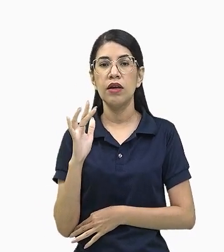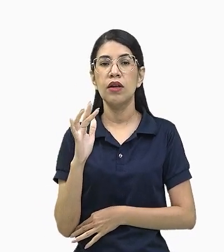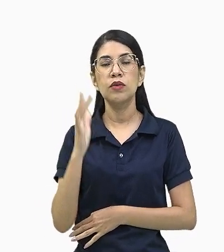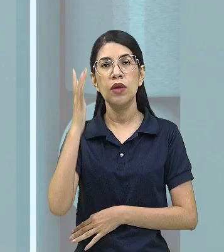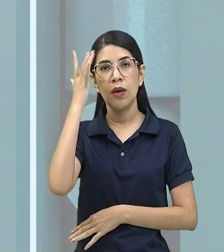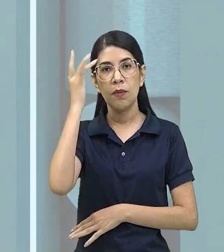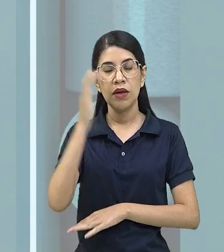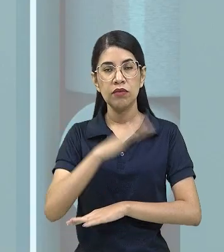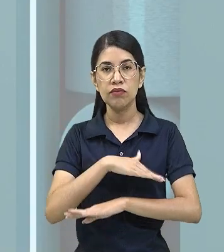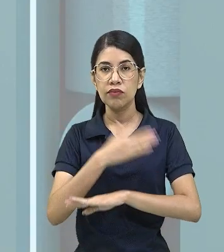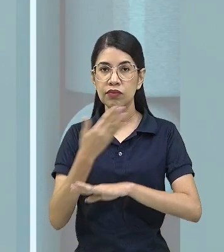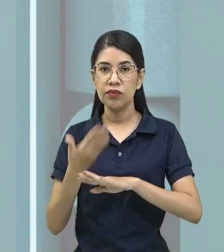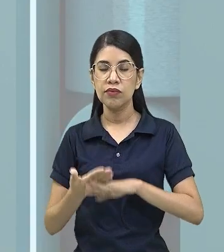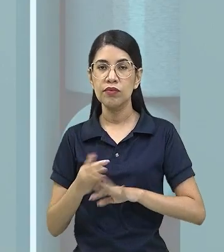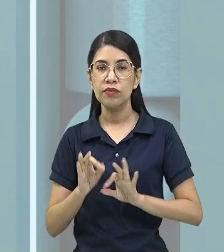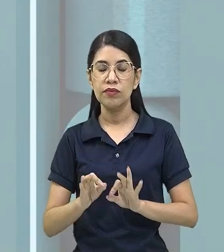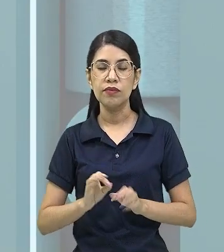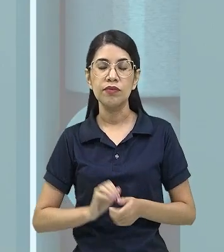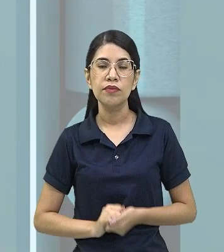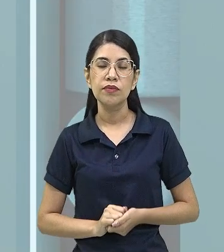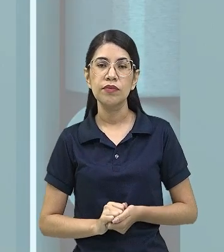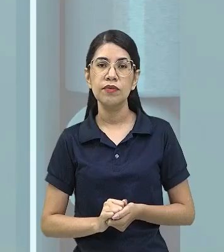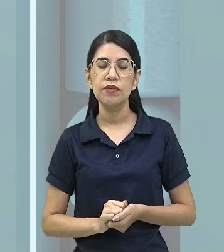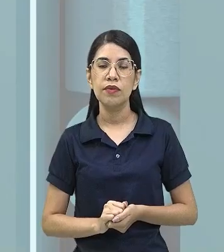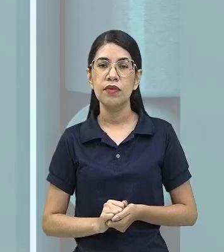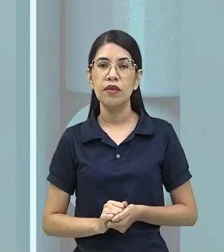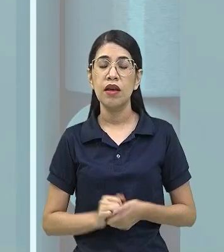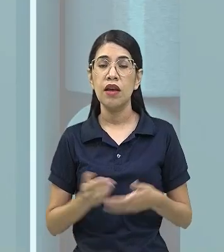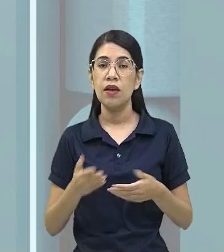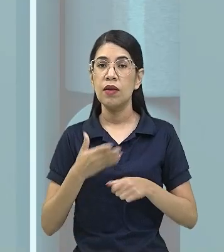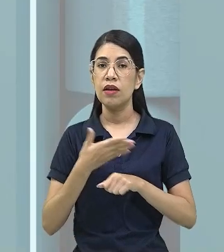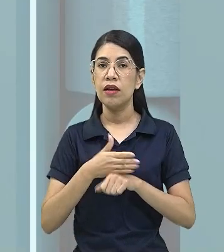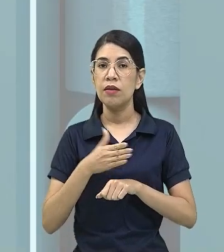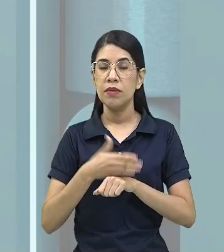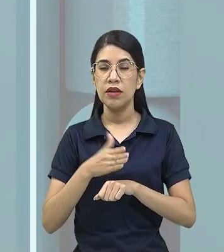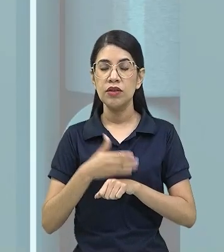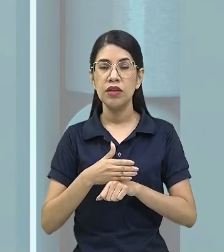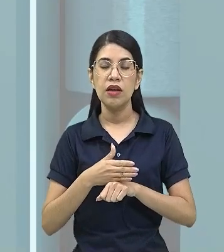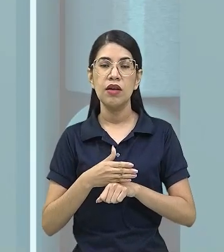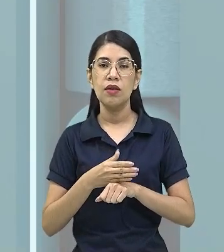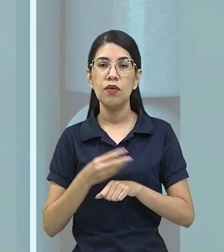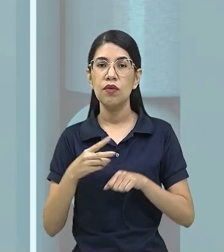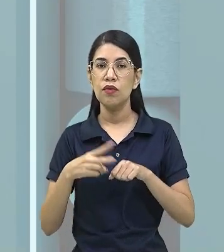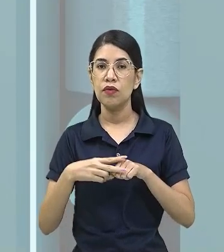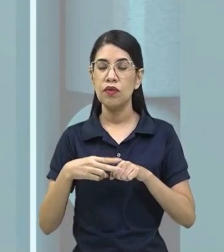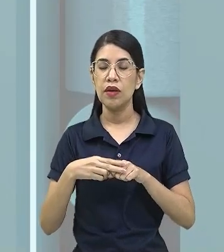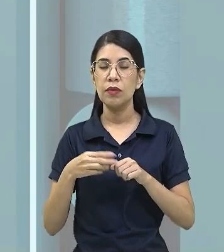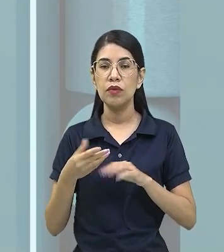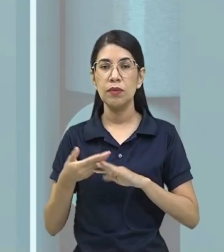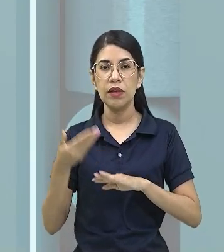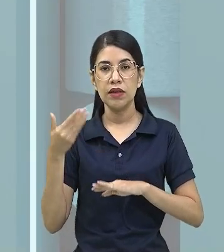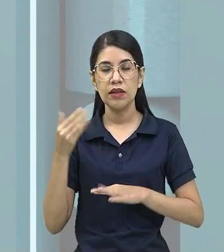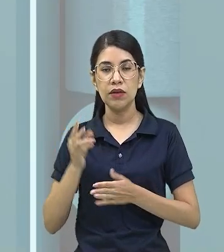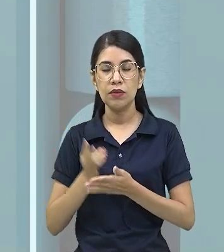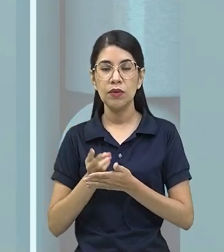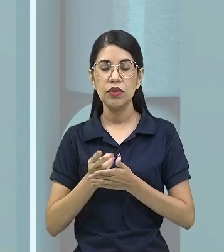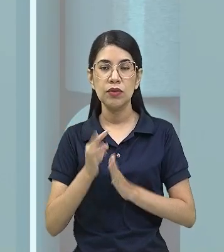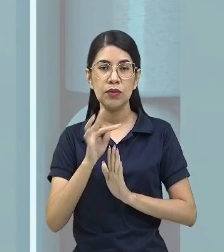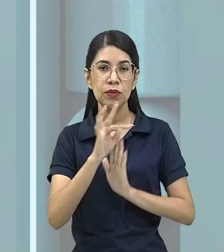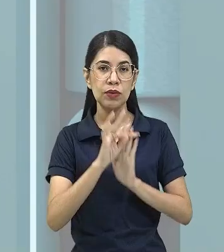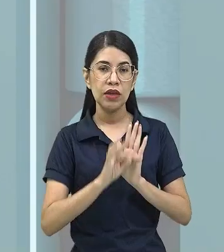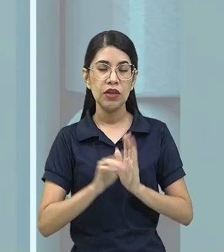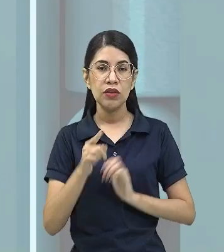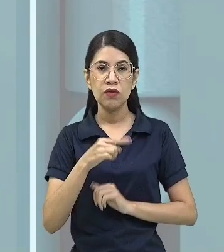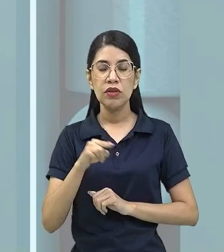toda, ok? Então, agora, a gente vai praticar esse passado contínuo com um texto, tá bom? Então, você